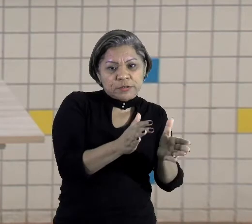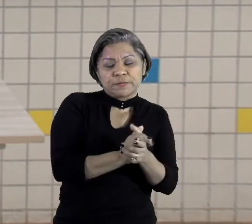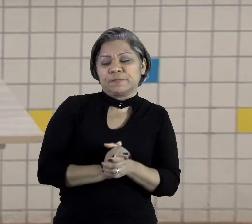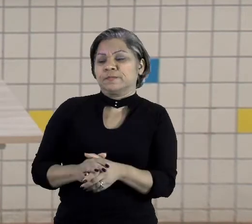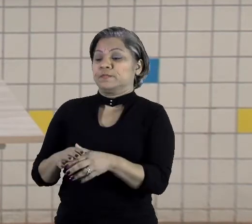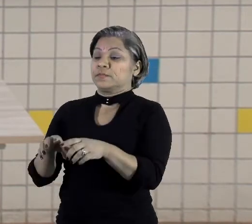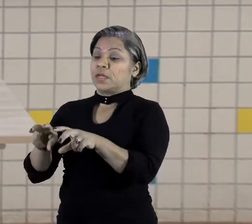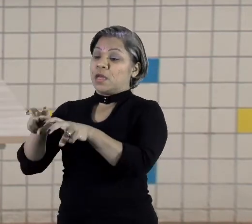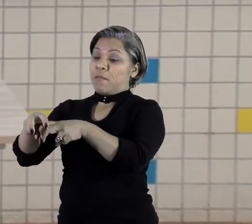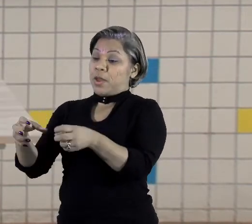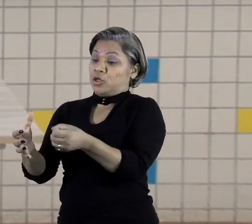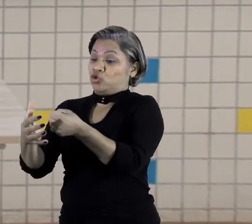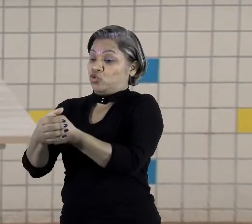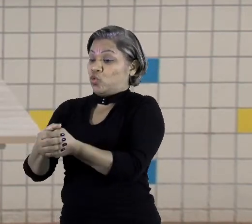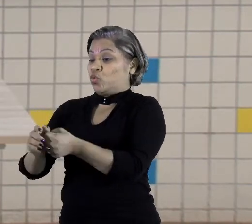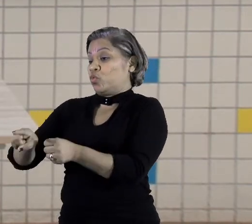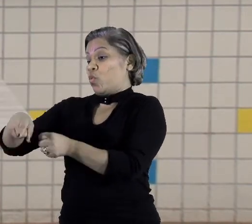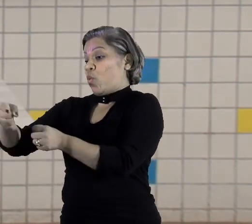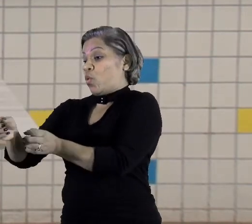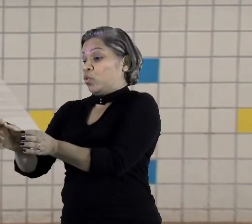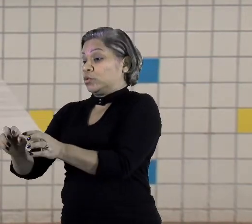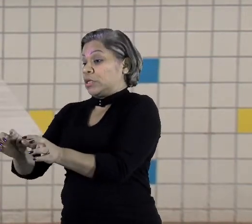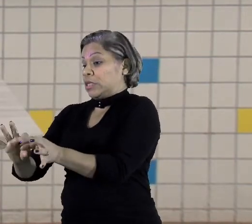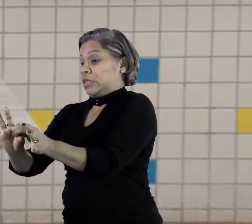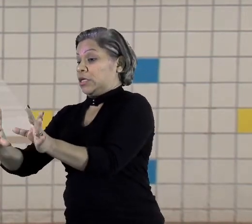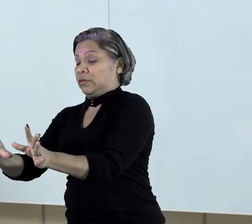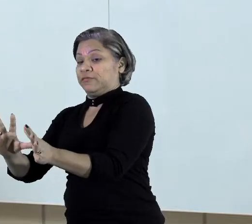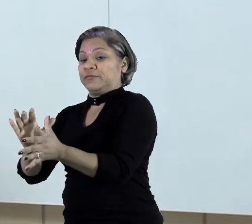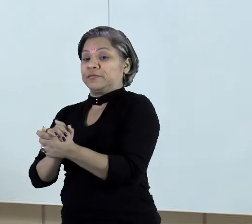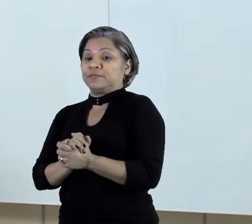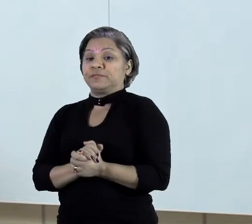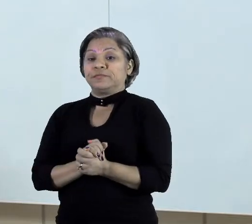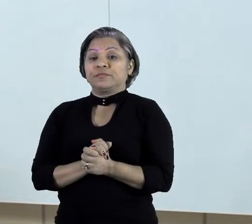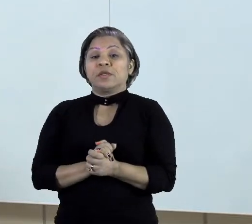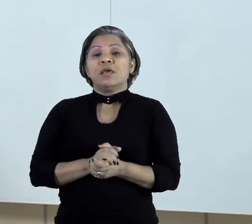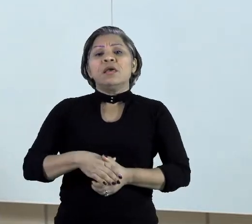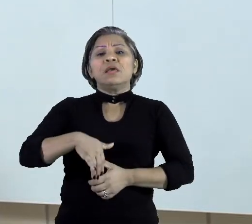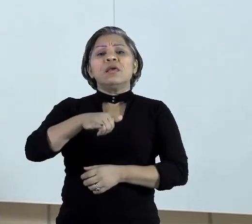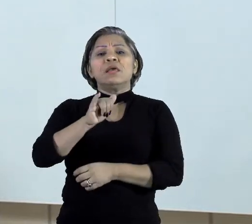confinada, por isso que o nome semi. E pecuária intensiva,